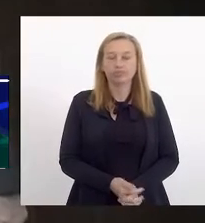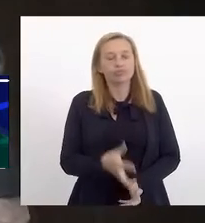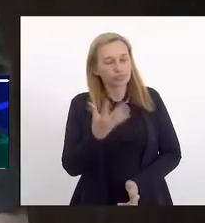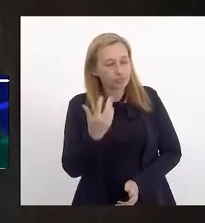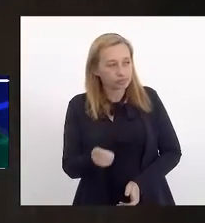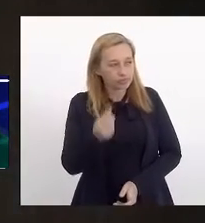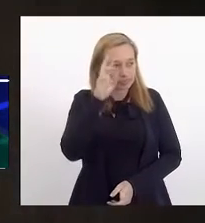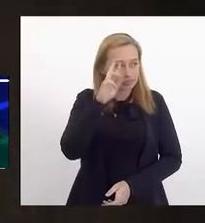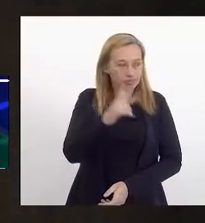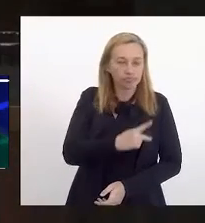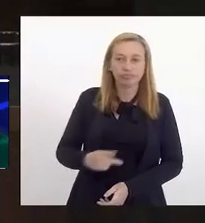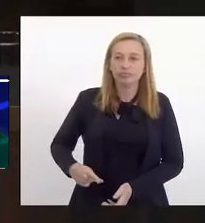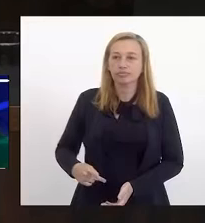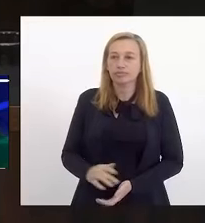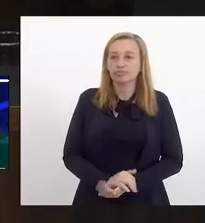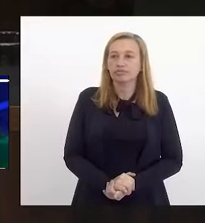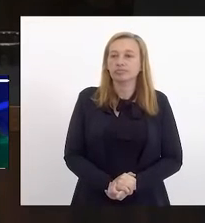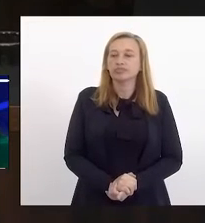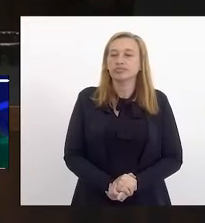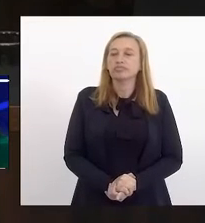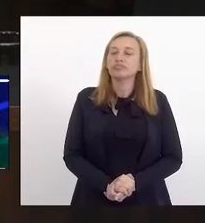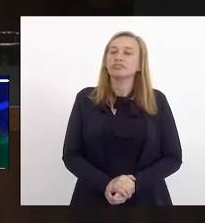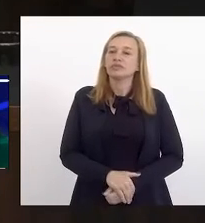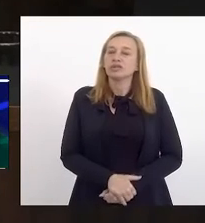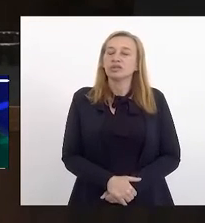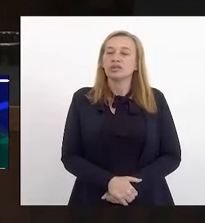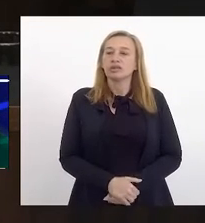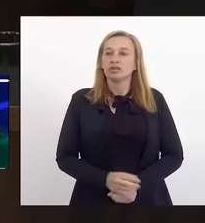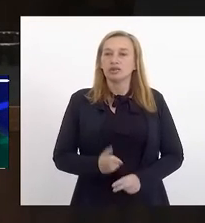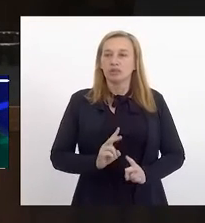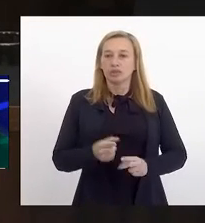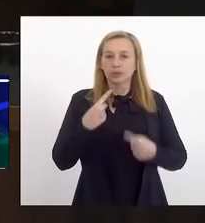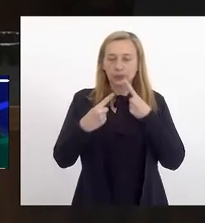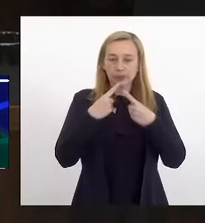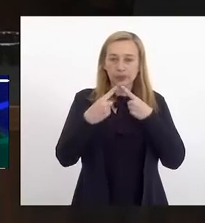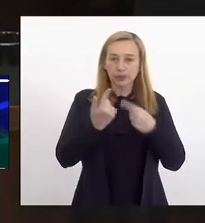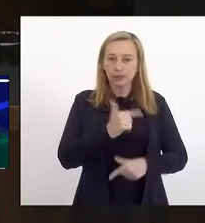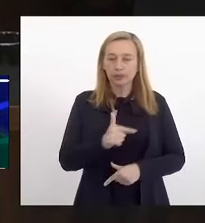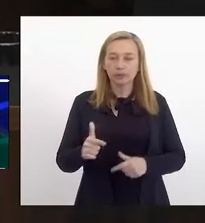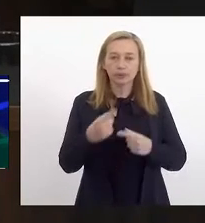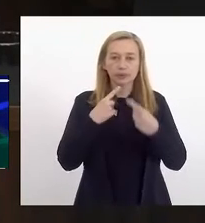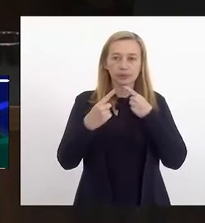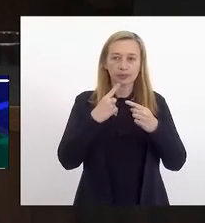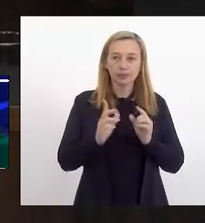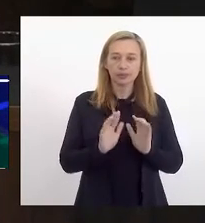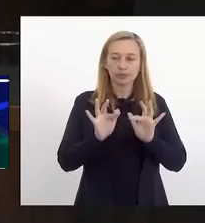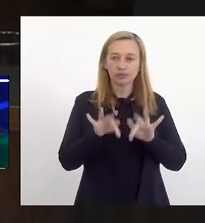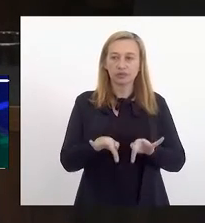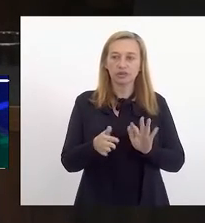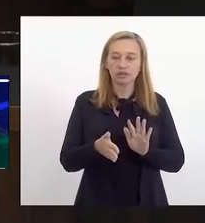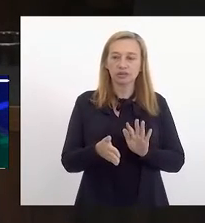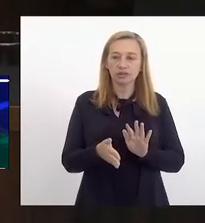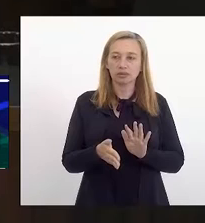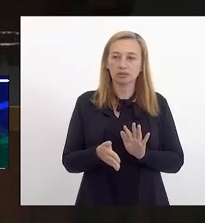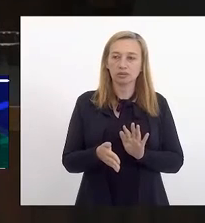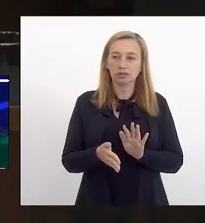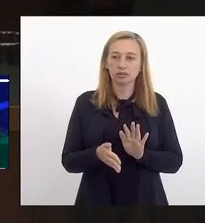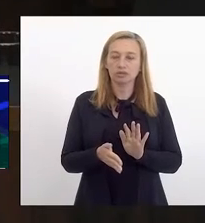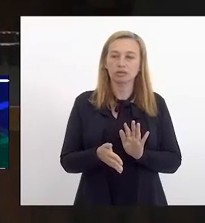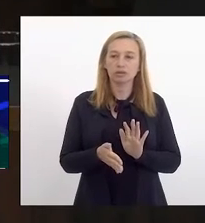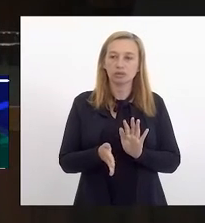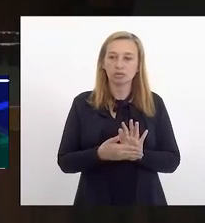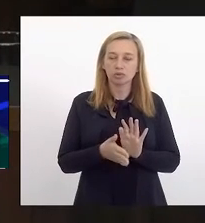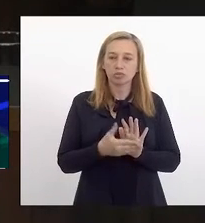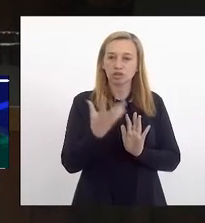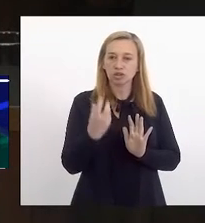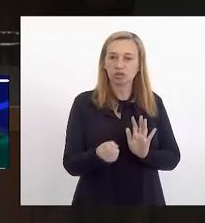Favorável, presidente. Com os pareceres emitidos em discussão. Não havendo quem queira discutir, encerrada a discussão. A presente